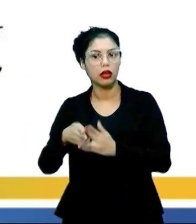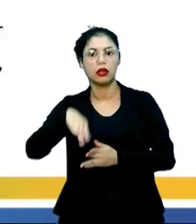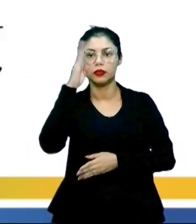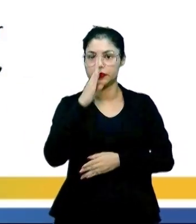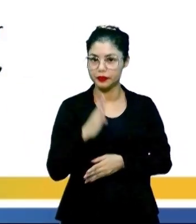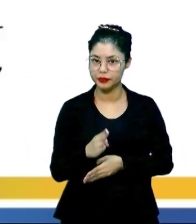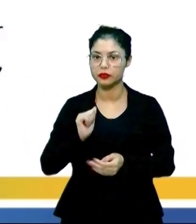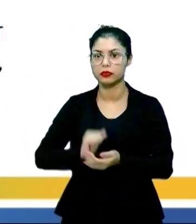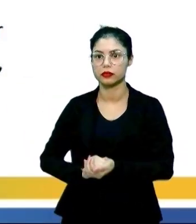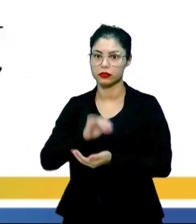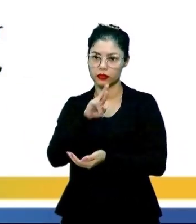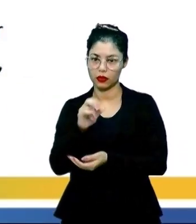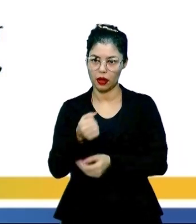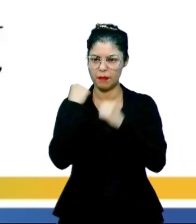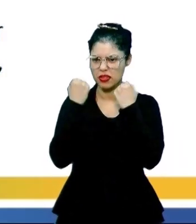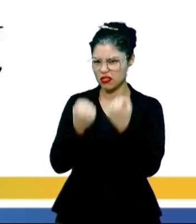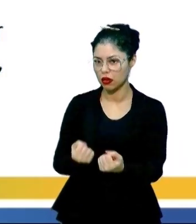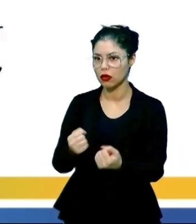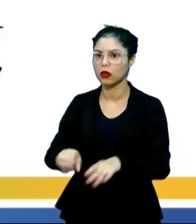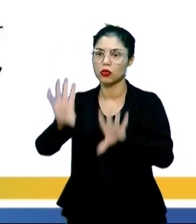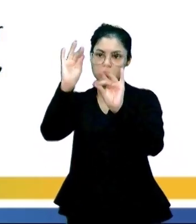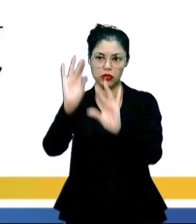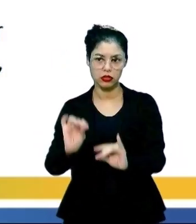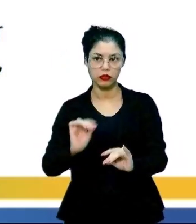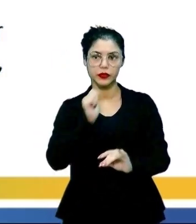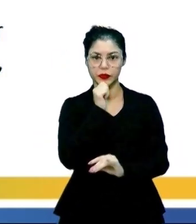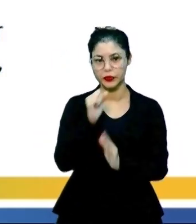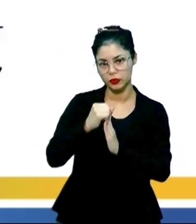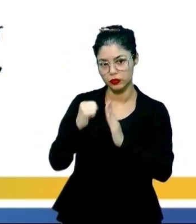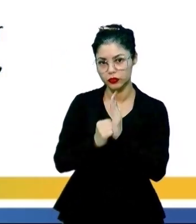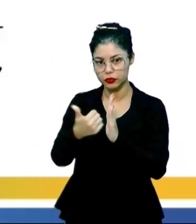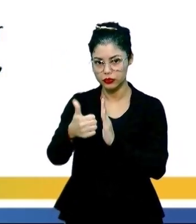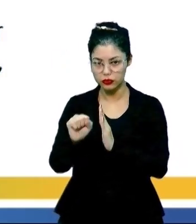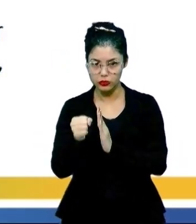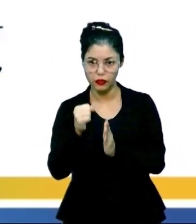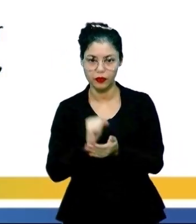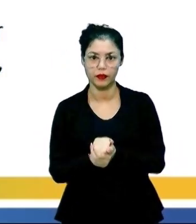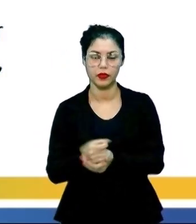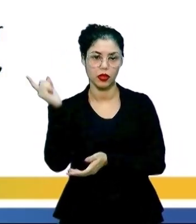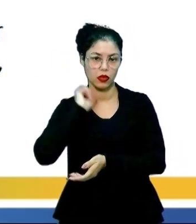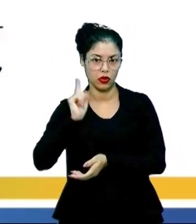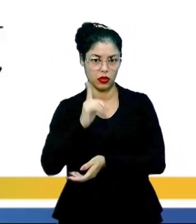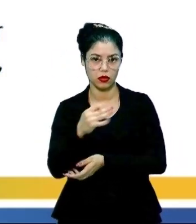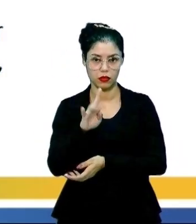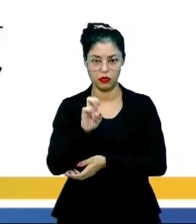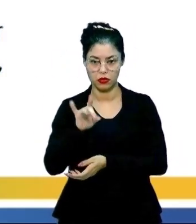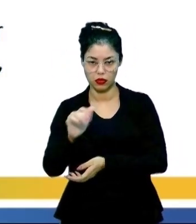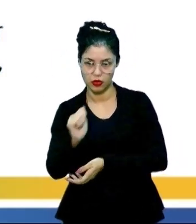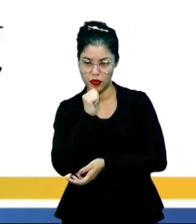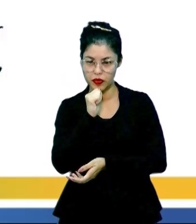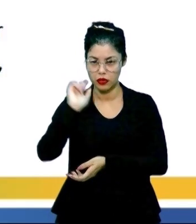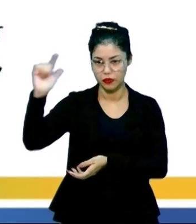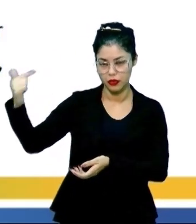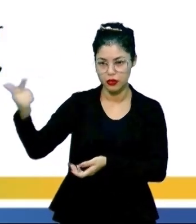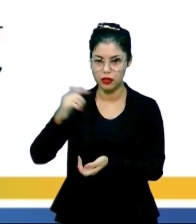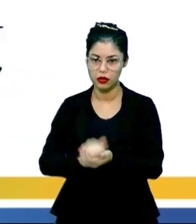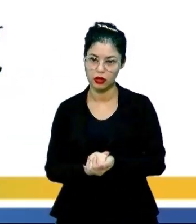barroco baiano, suntuoso e pesado, o estilo atingiu, no século XVIII, a província de Minas Gerais. Foi